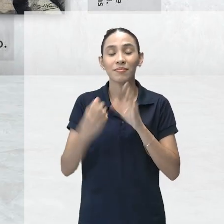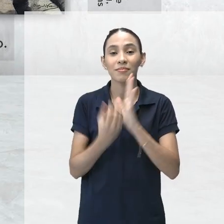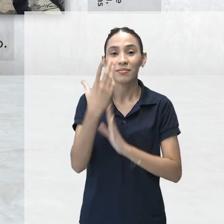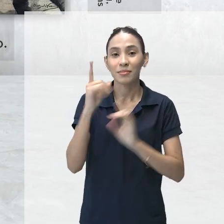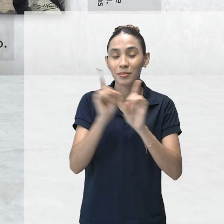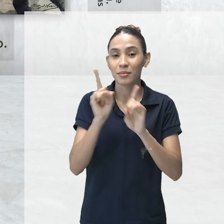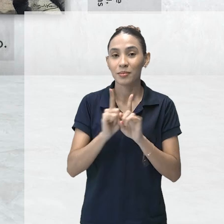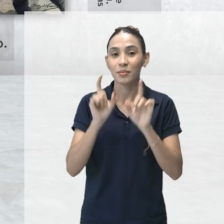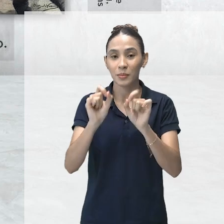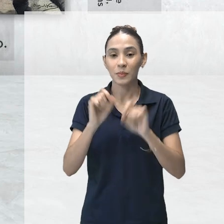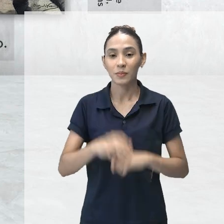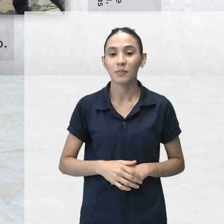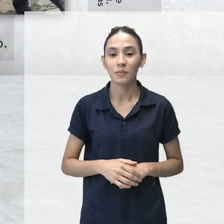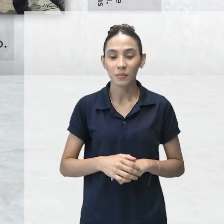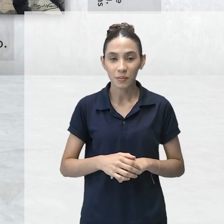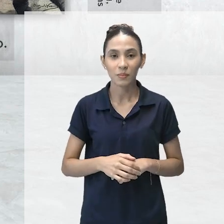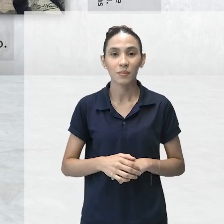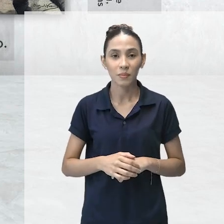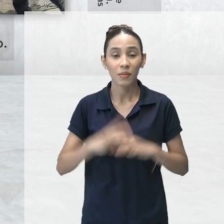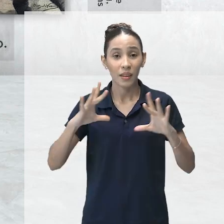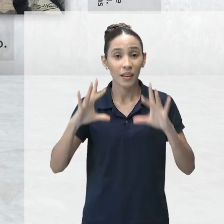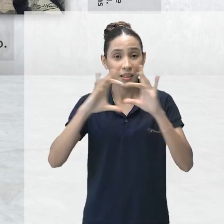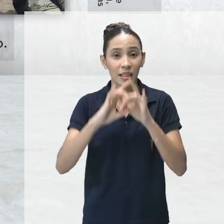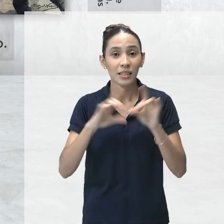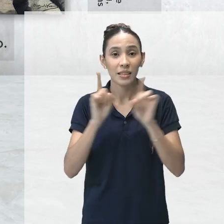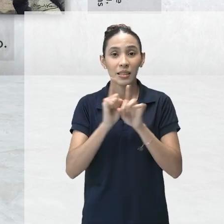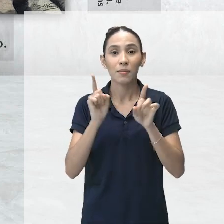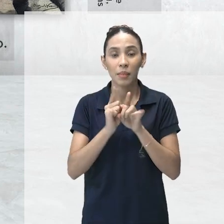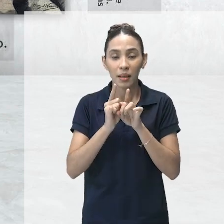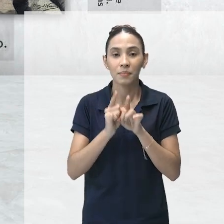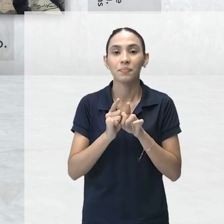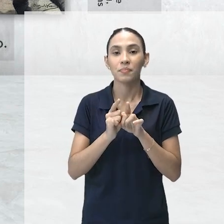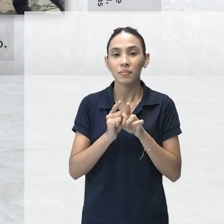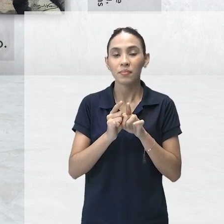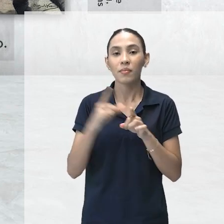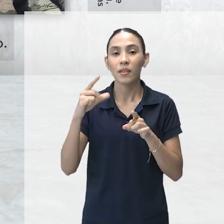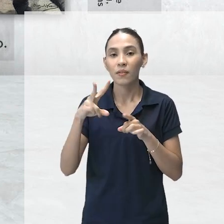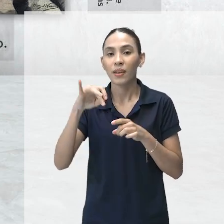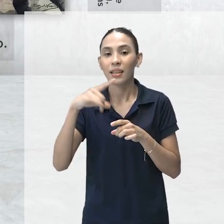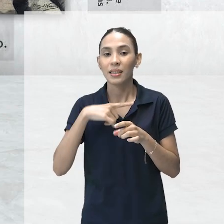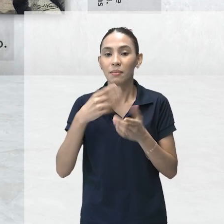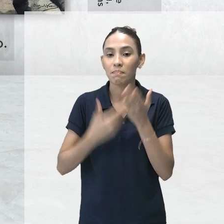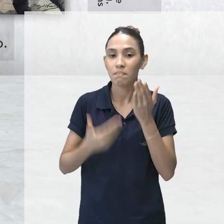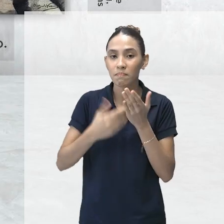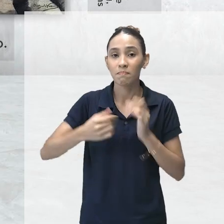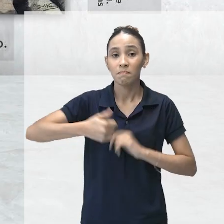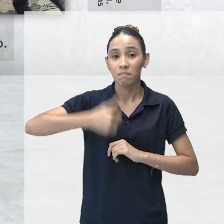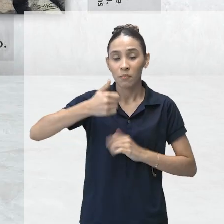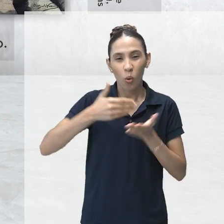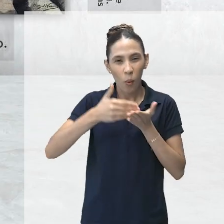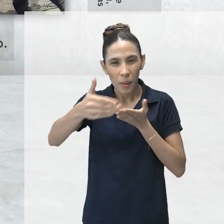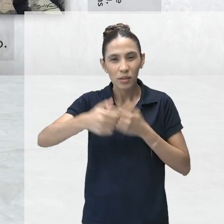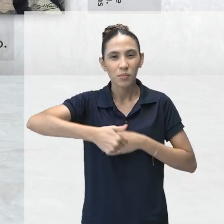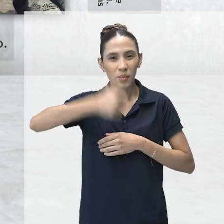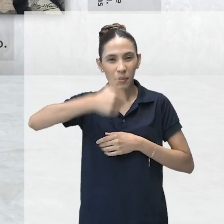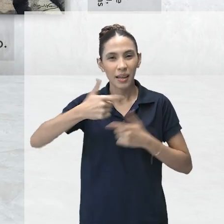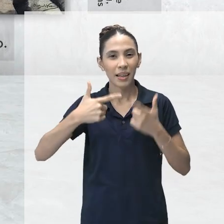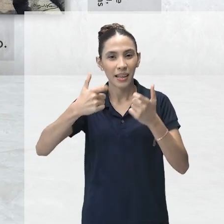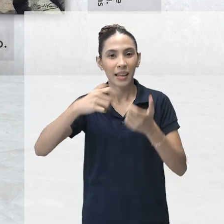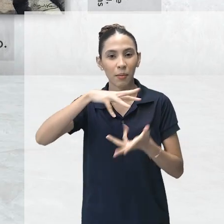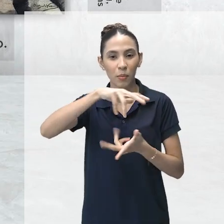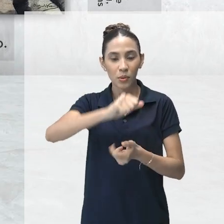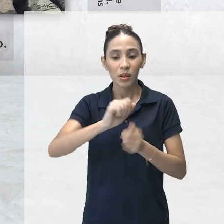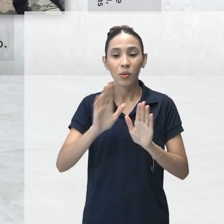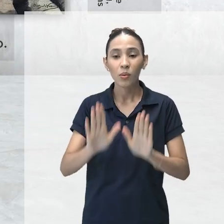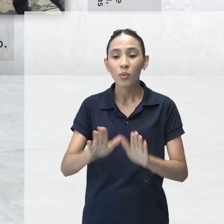formação das alianças e justamente a deflagração da Primeira Guerra Mundial. Então, acompanhem